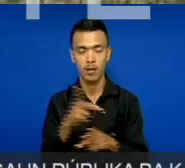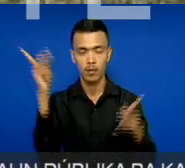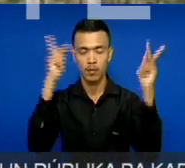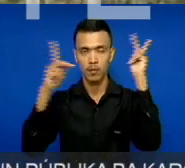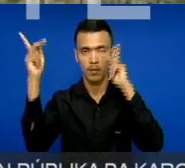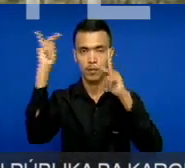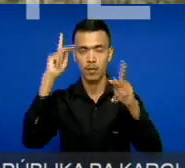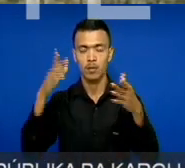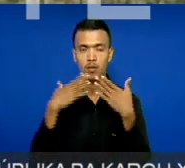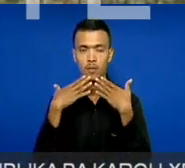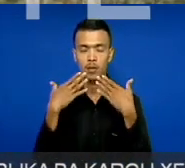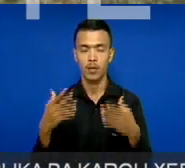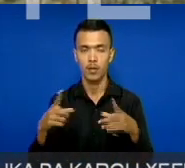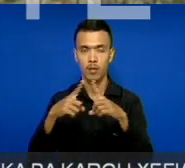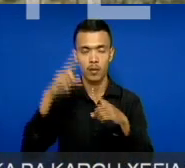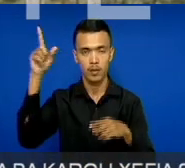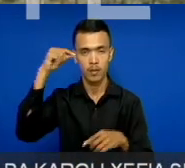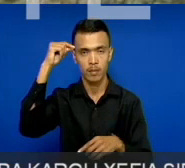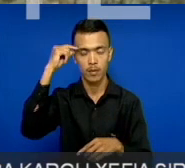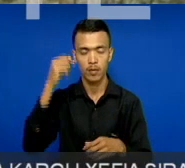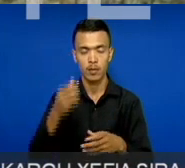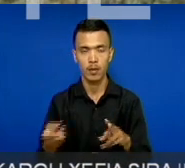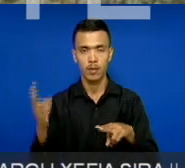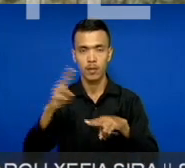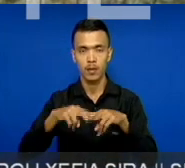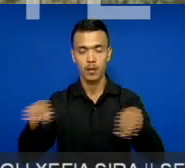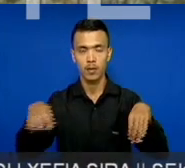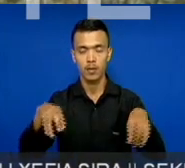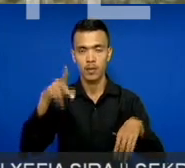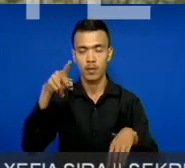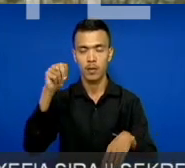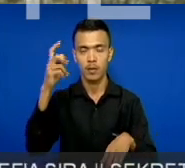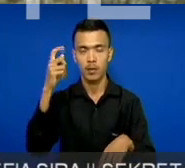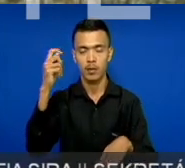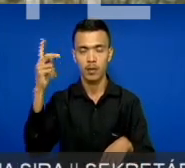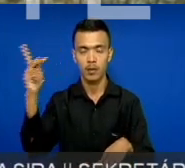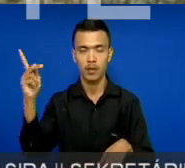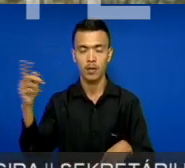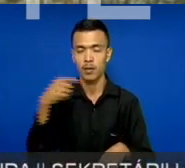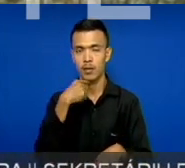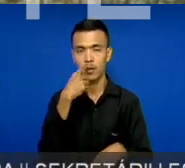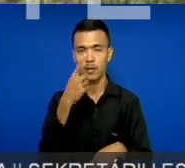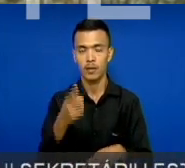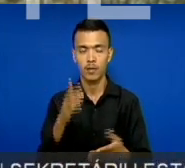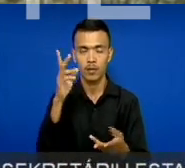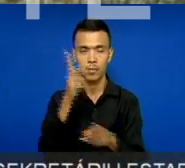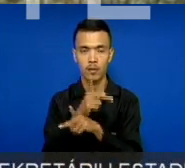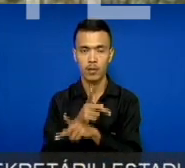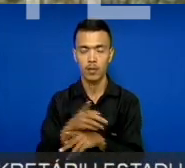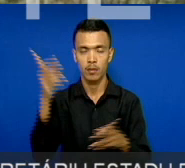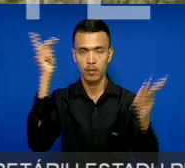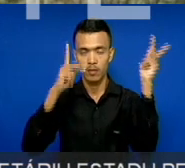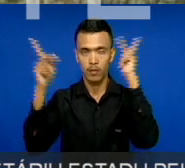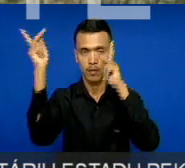bele haluan tan servisu den pekakania atunune bele prevene conflitus comunitari sir nebe maka bebek musu iha